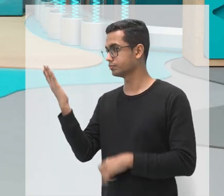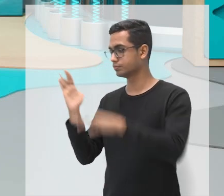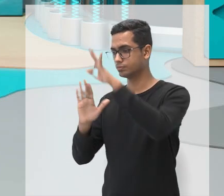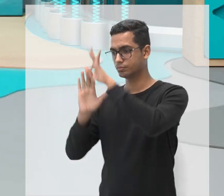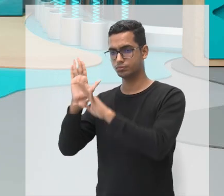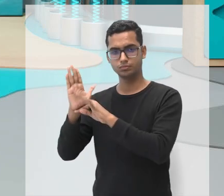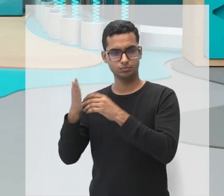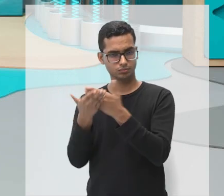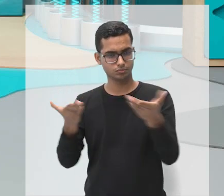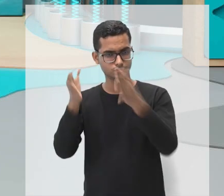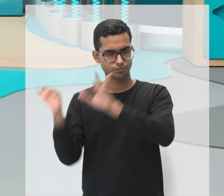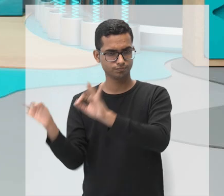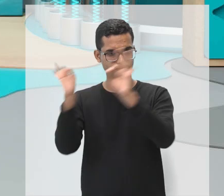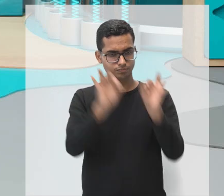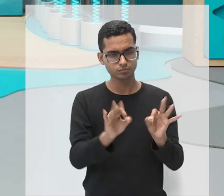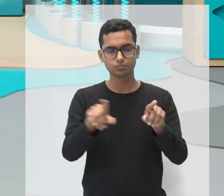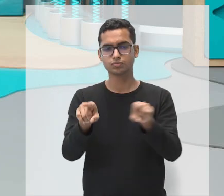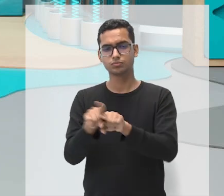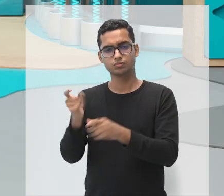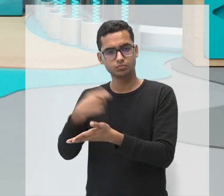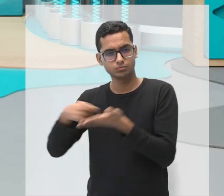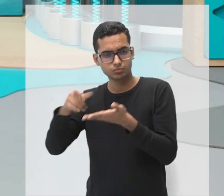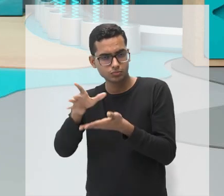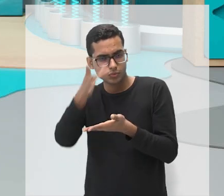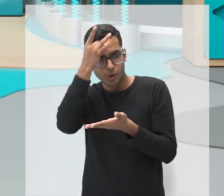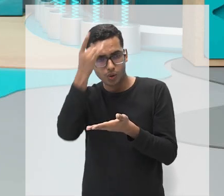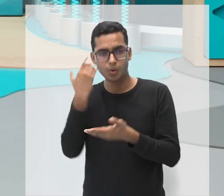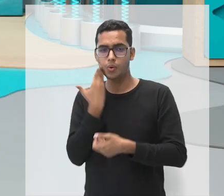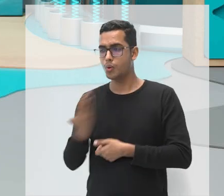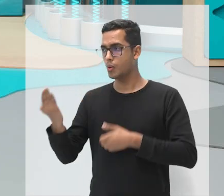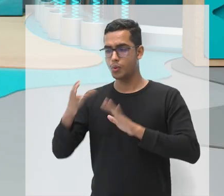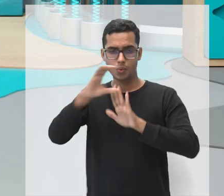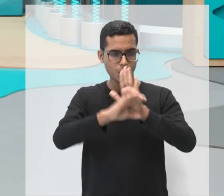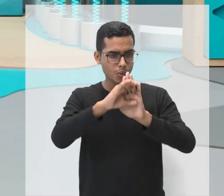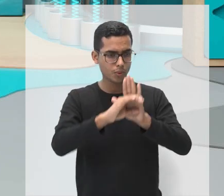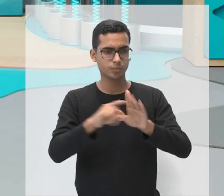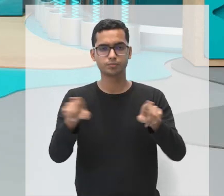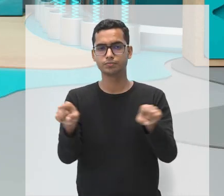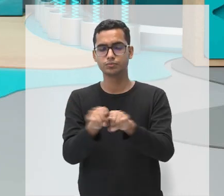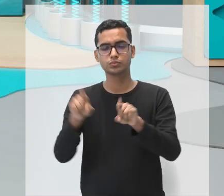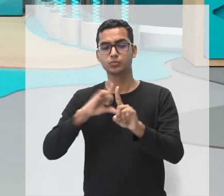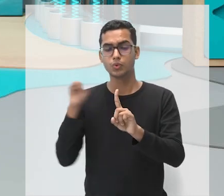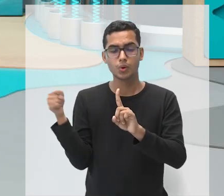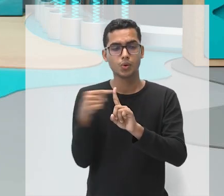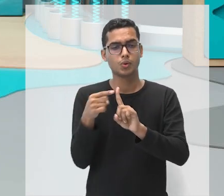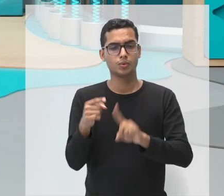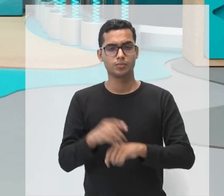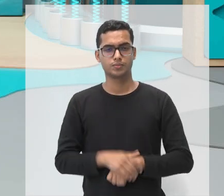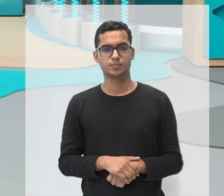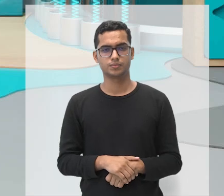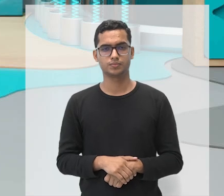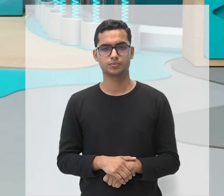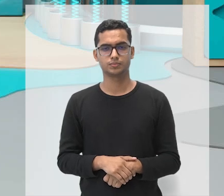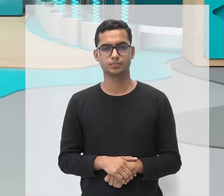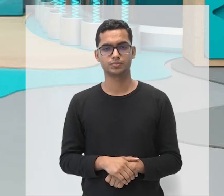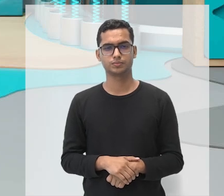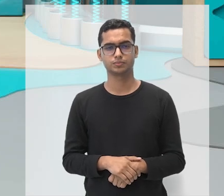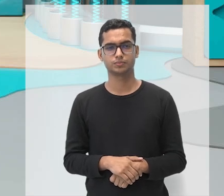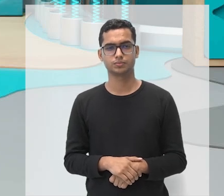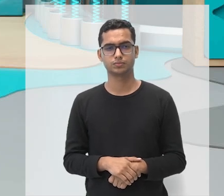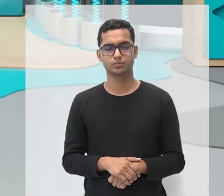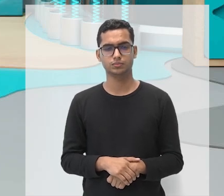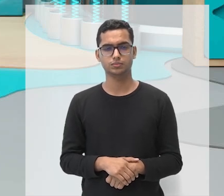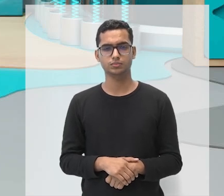vocês anotarem, deixarem guardado a definição, o porquê da criação do mini atletismo. Ele